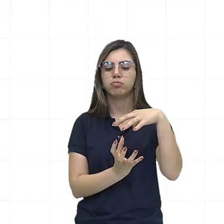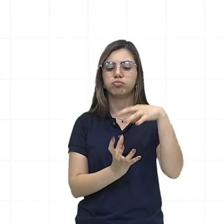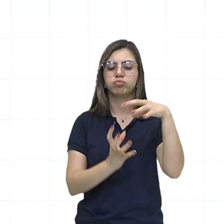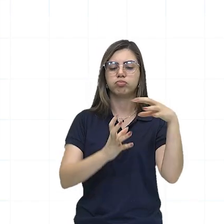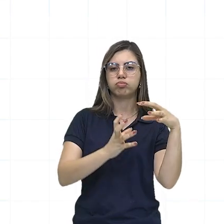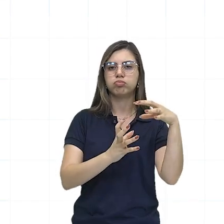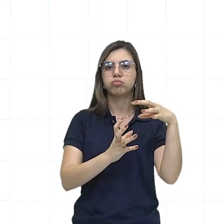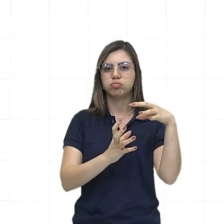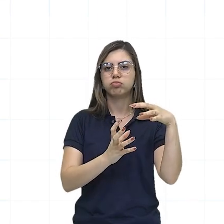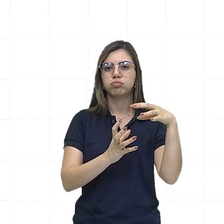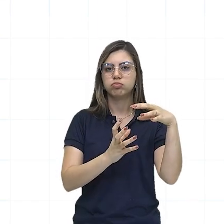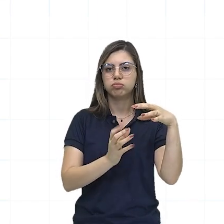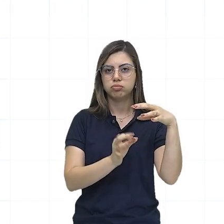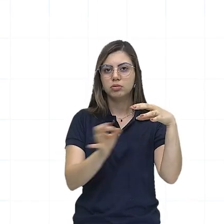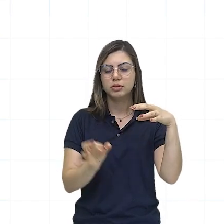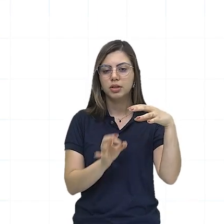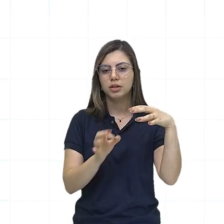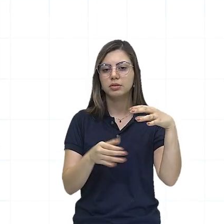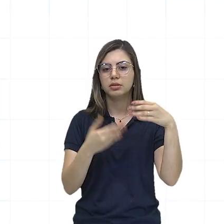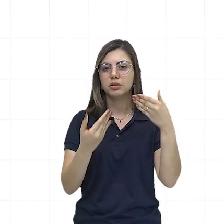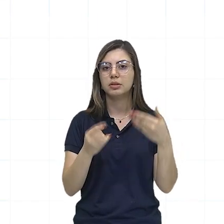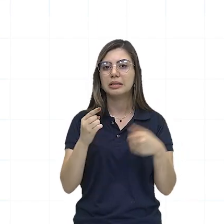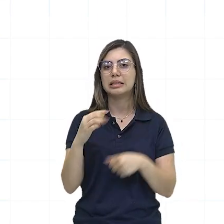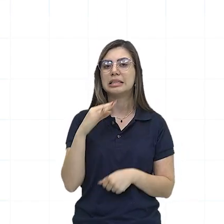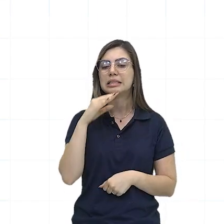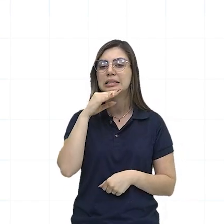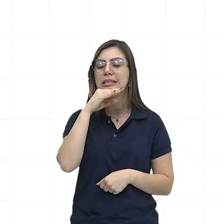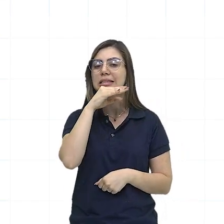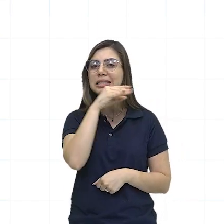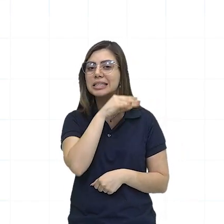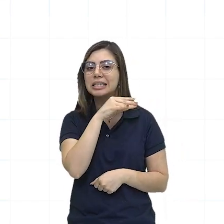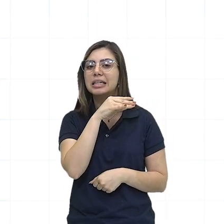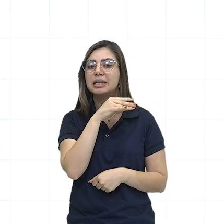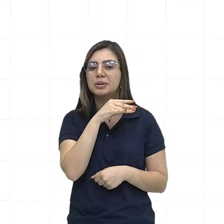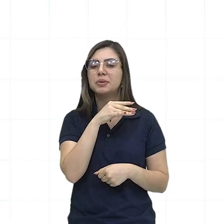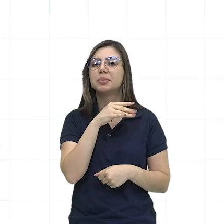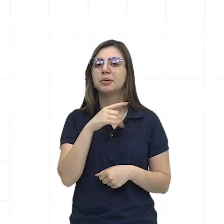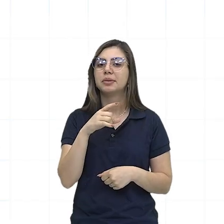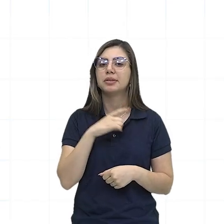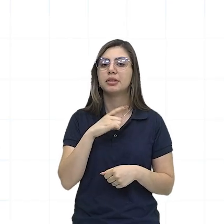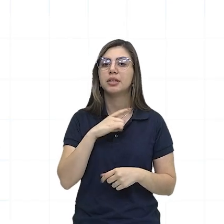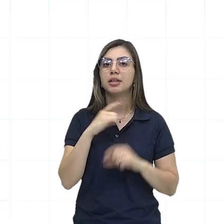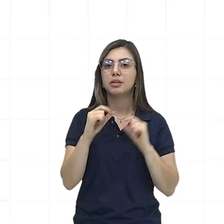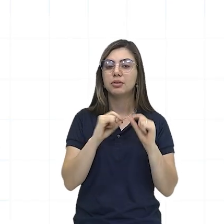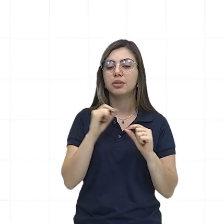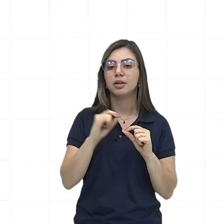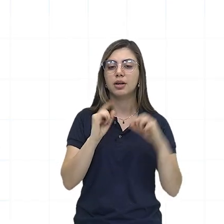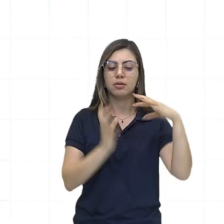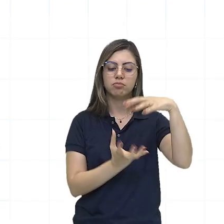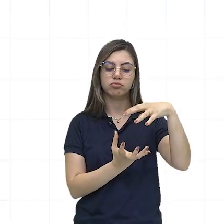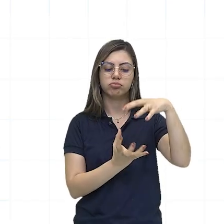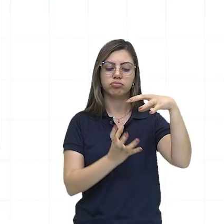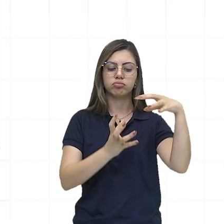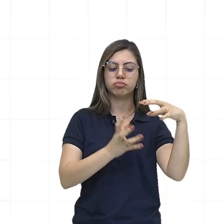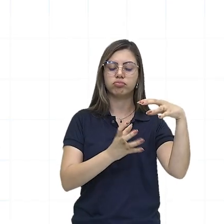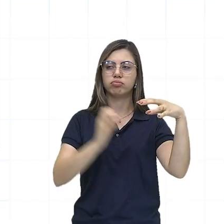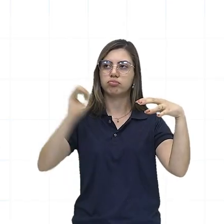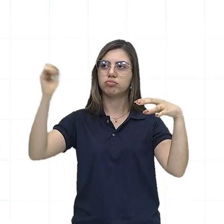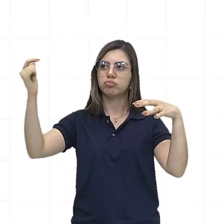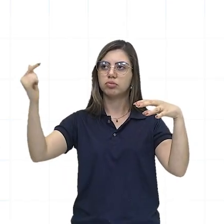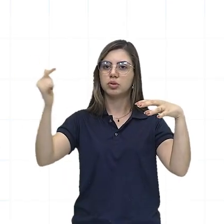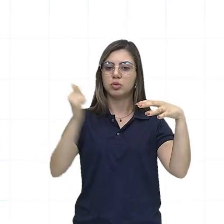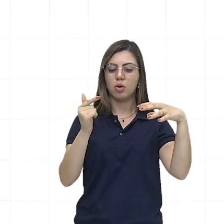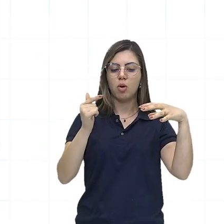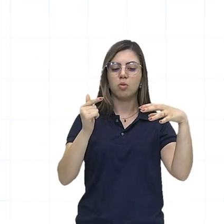seu eixo terrestre, essa intensidade de calor, ela atinge, né, a superfície